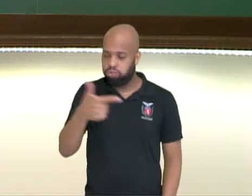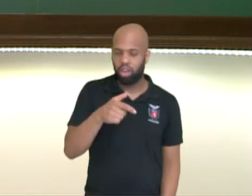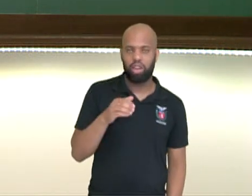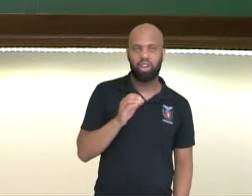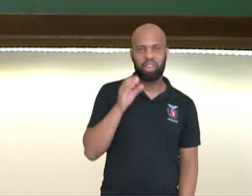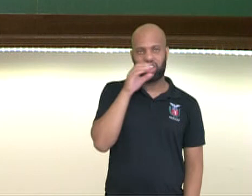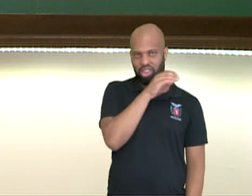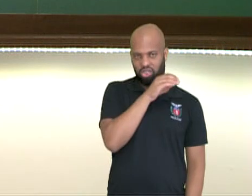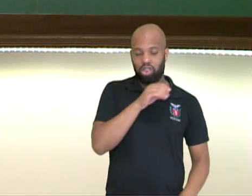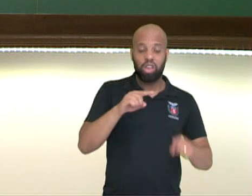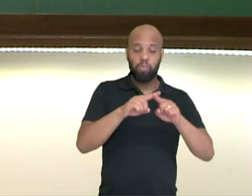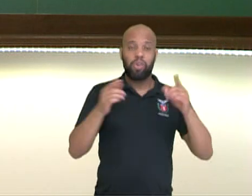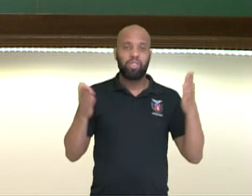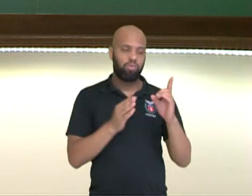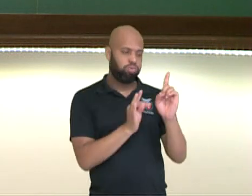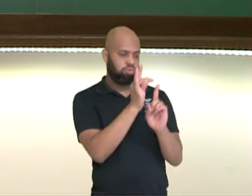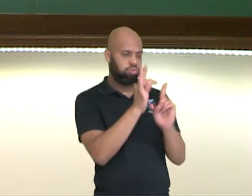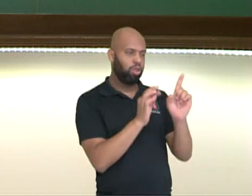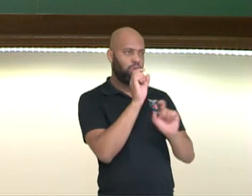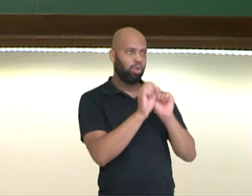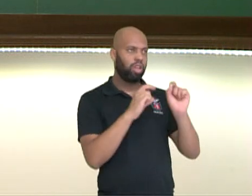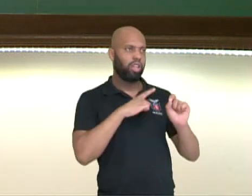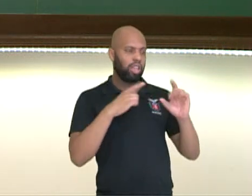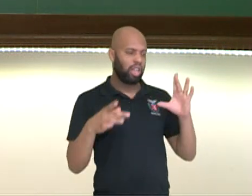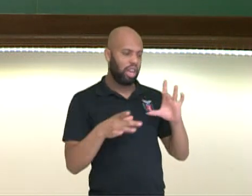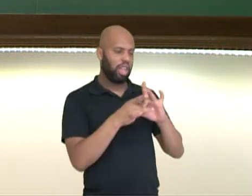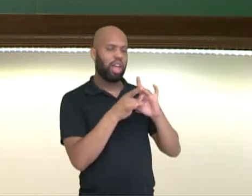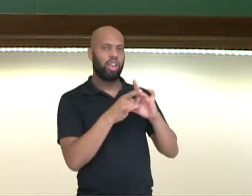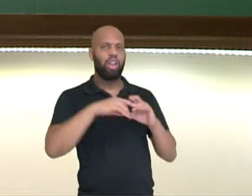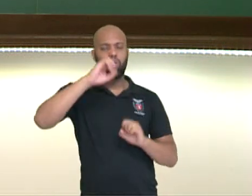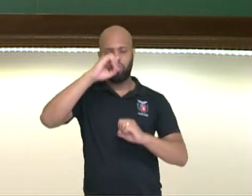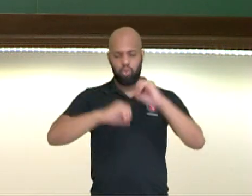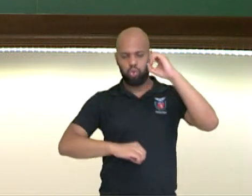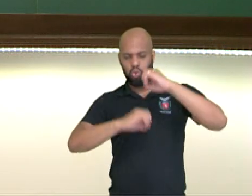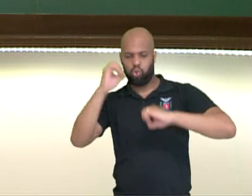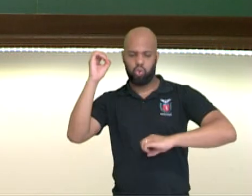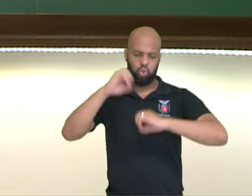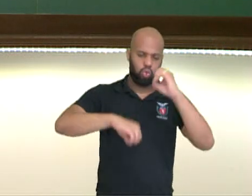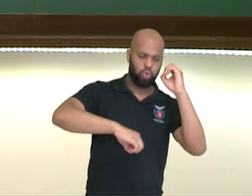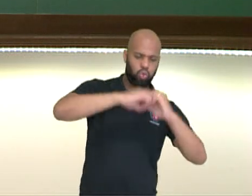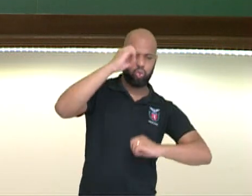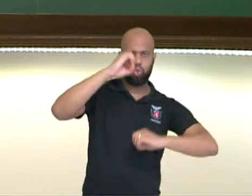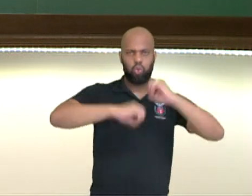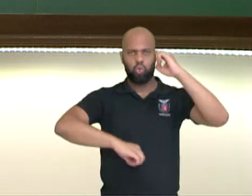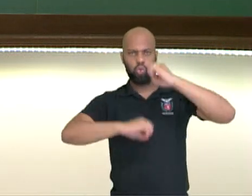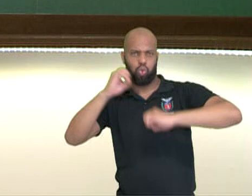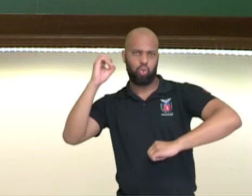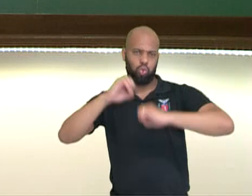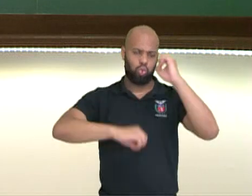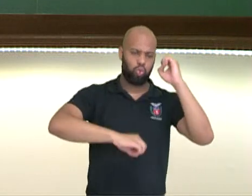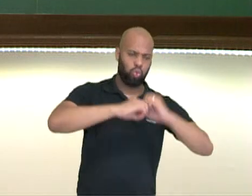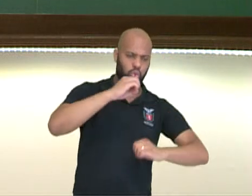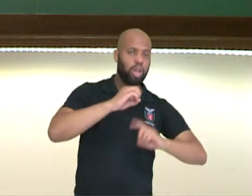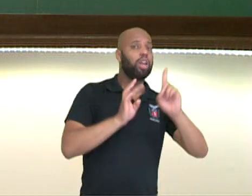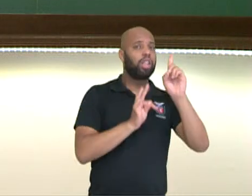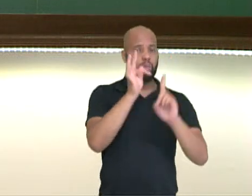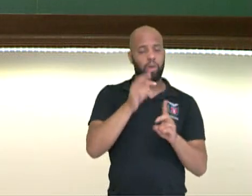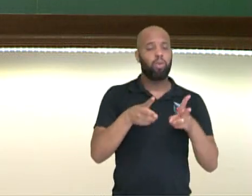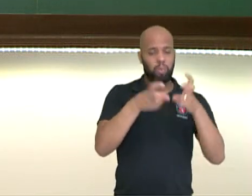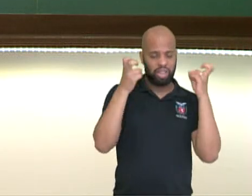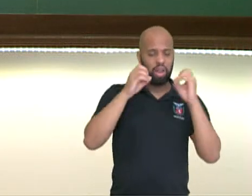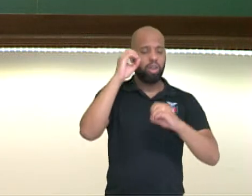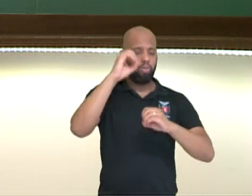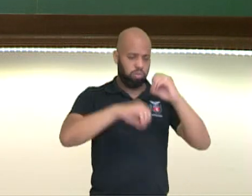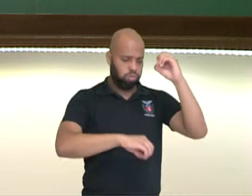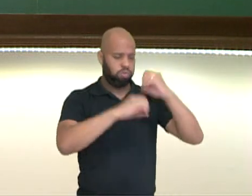Já a temperatura, que está ligada ao grau de agitação molecular, na verdade do material, ela é